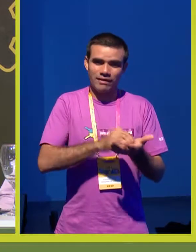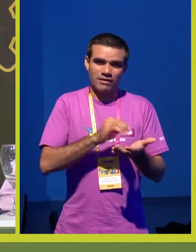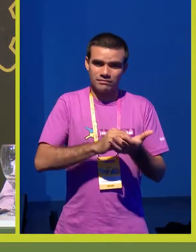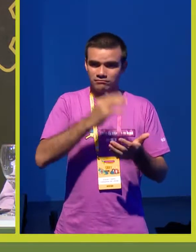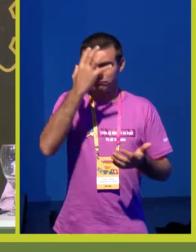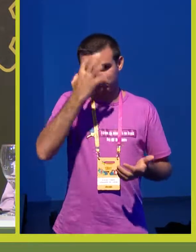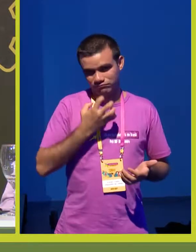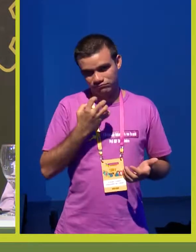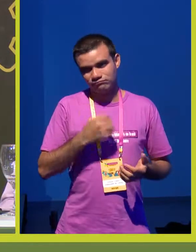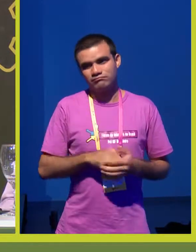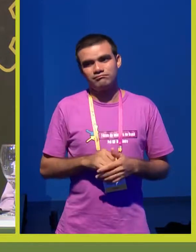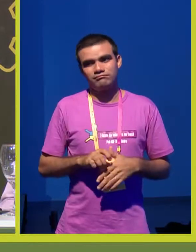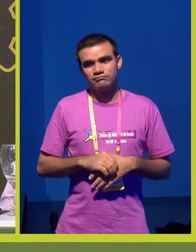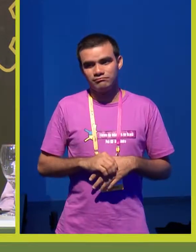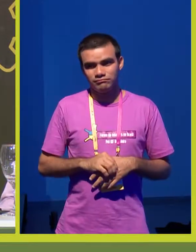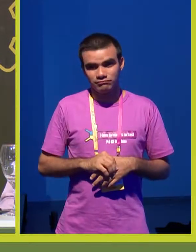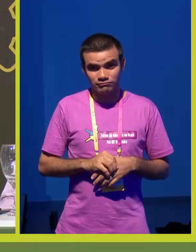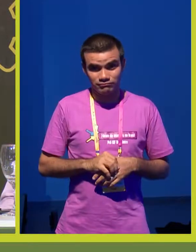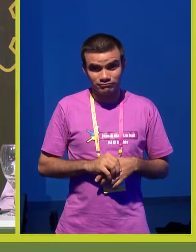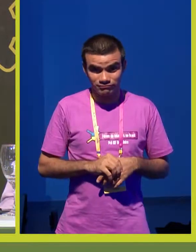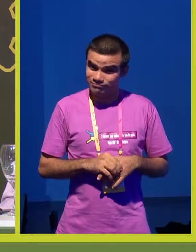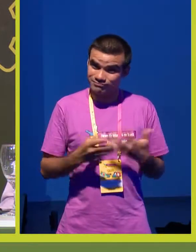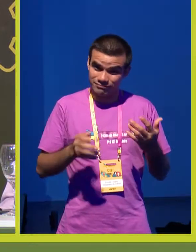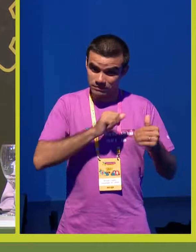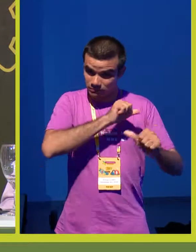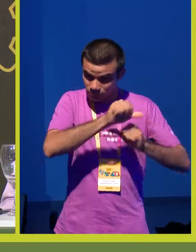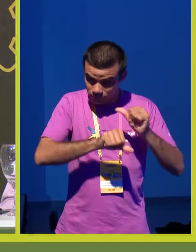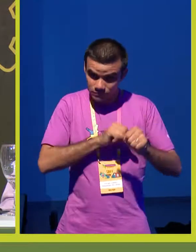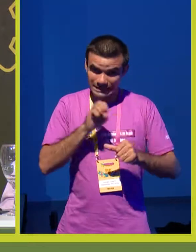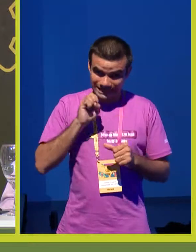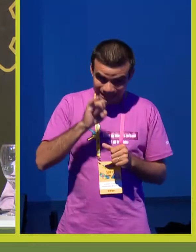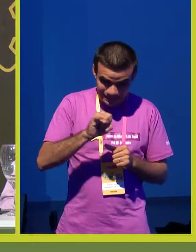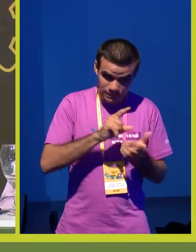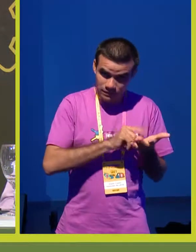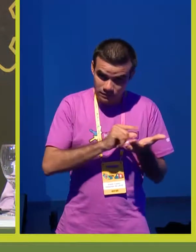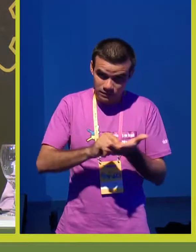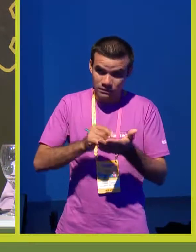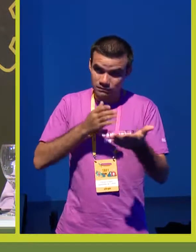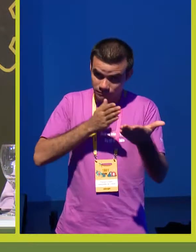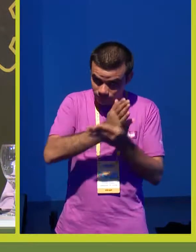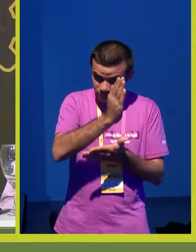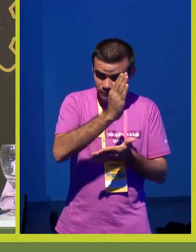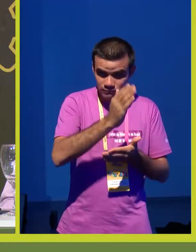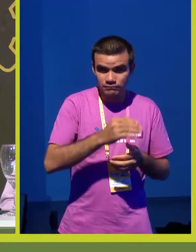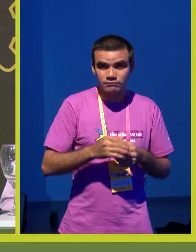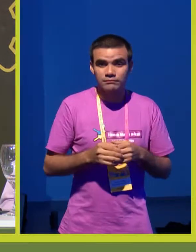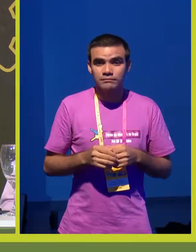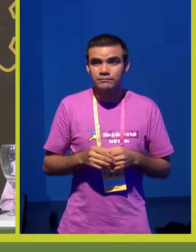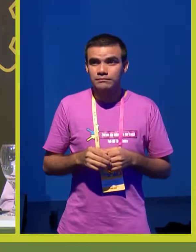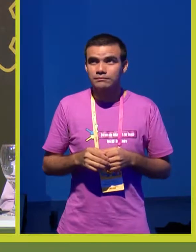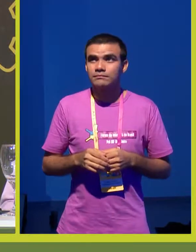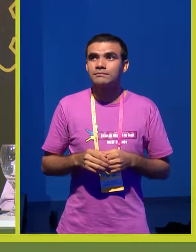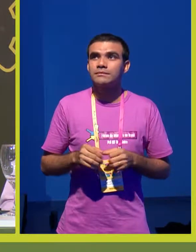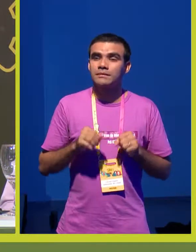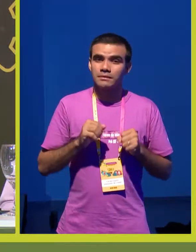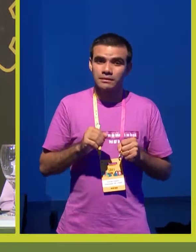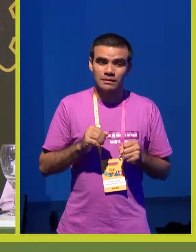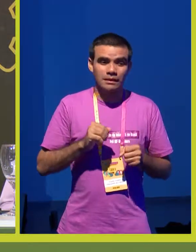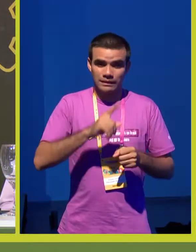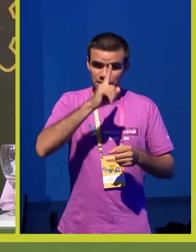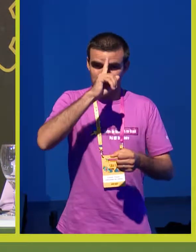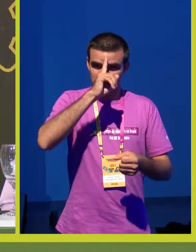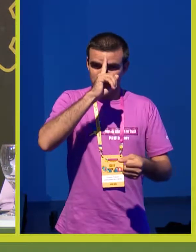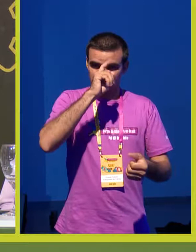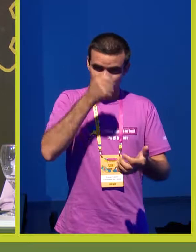Então, com essa mudança, se esse artigo é aprovado dessa forma, uma sentença de primeiro grau,